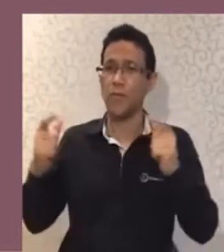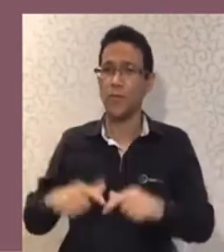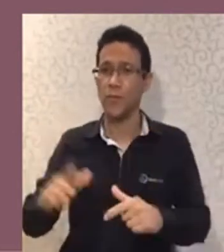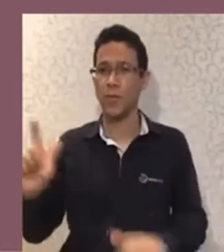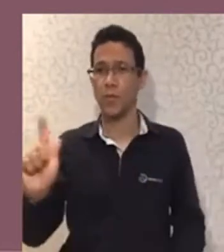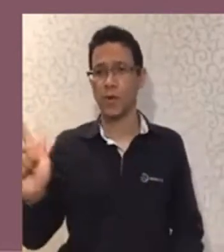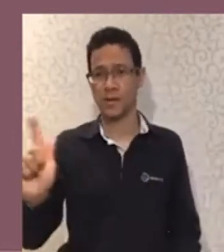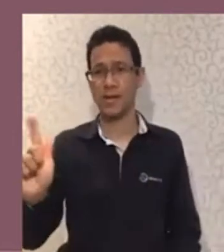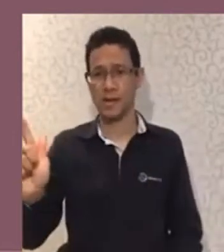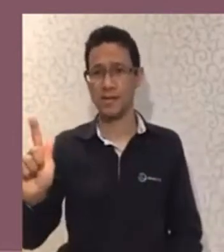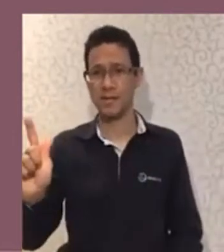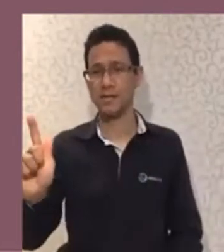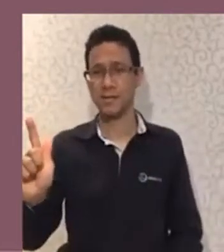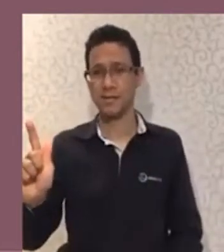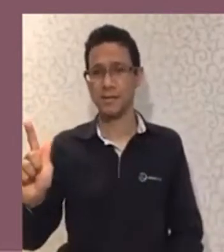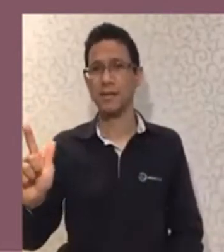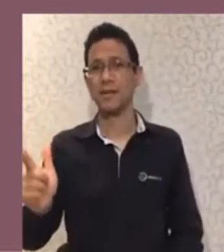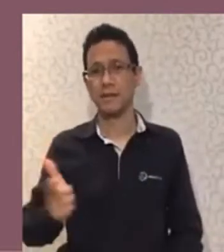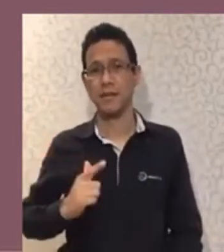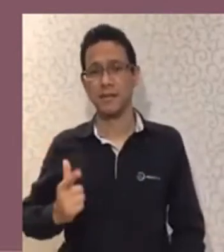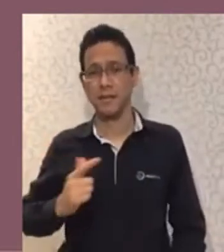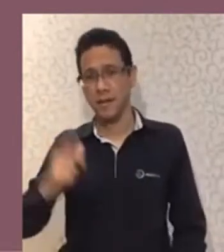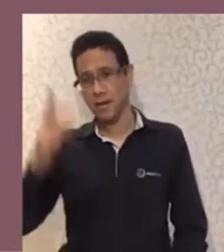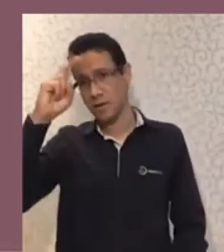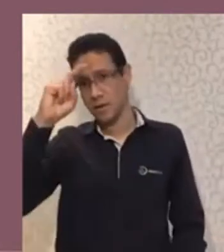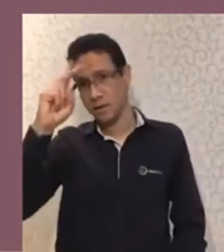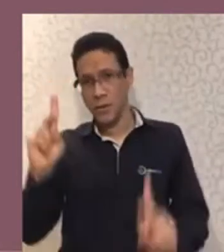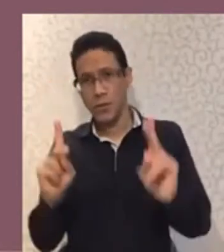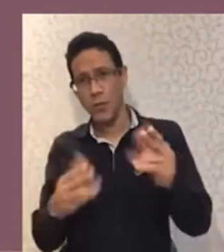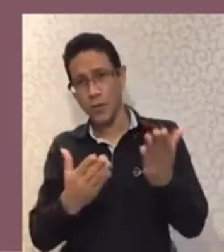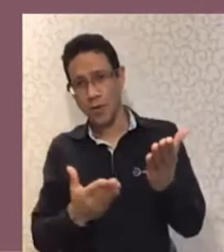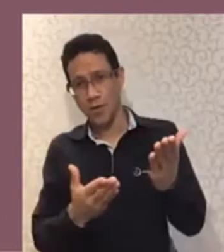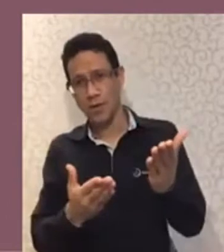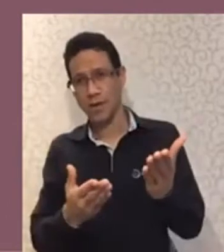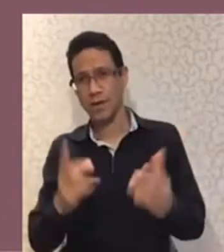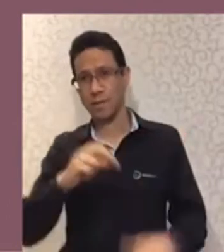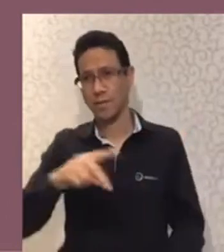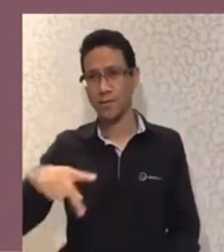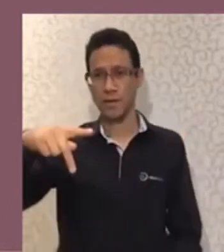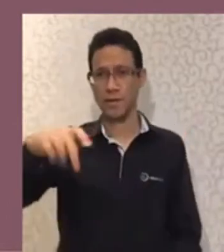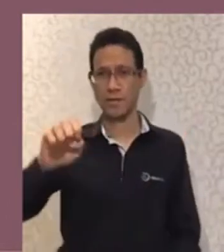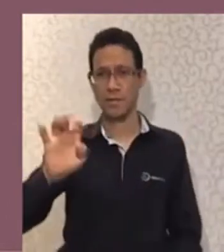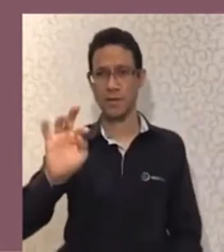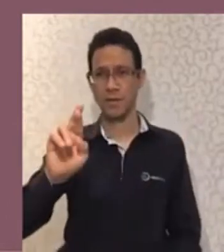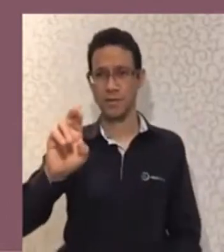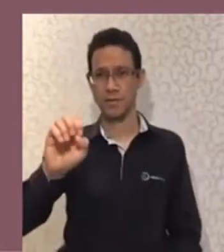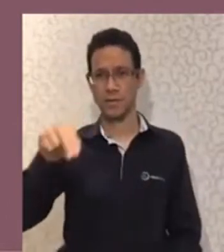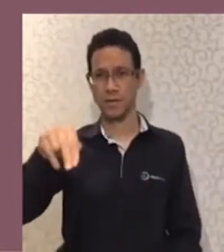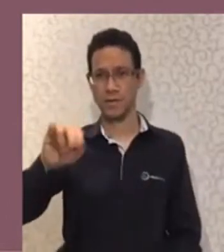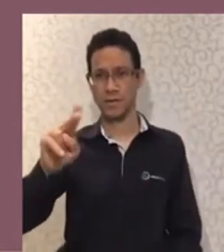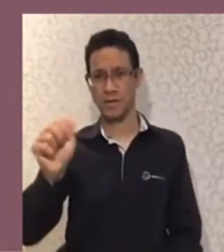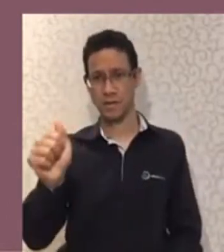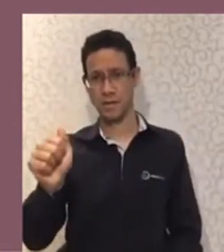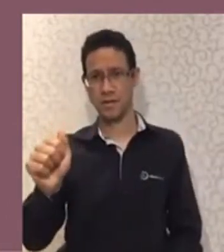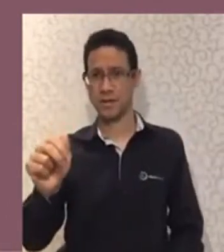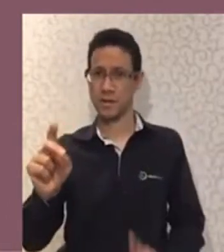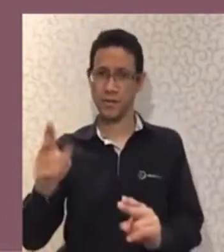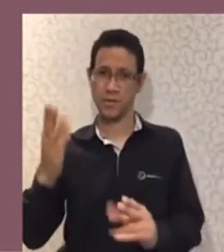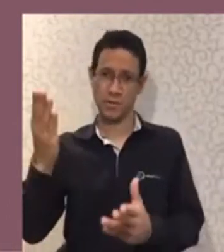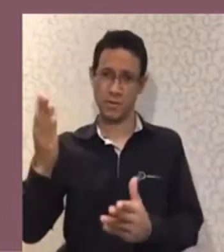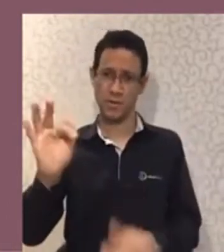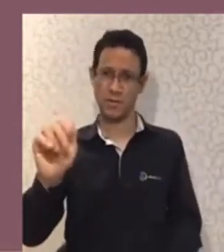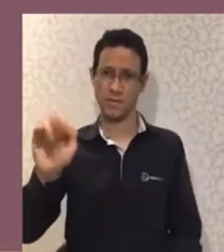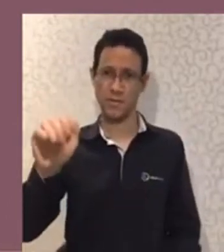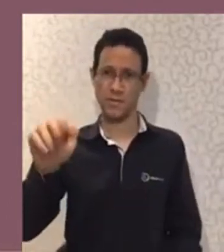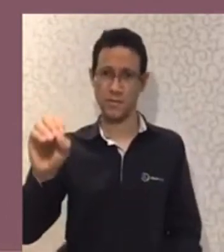Salaberg, e que tem como inspiração histórias como a minha, como a da professora Petronília, como a sua, né? Então,